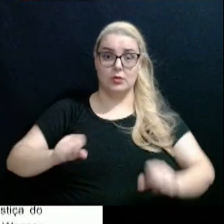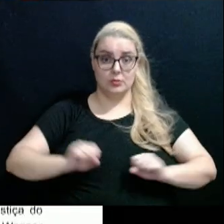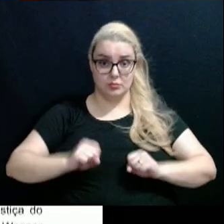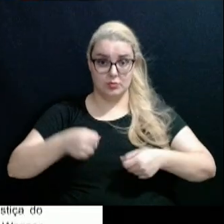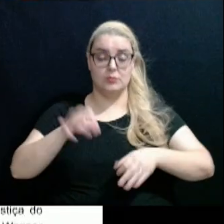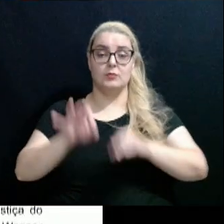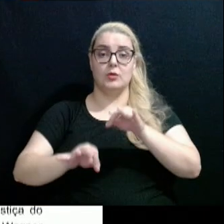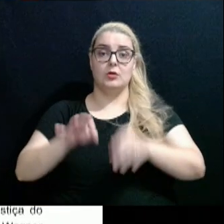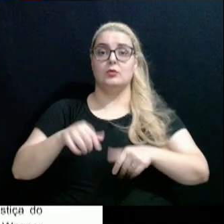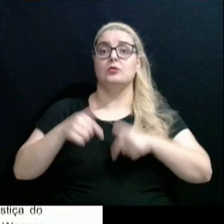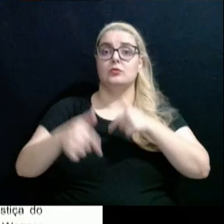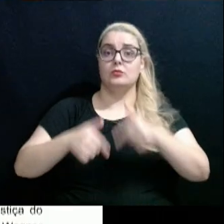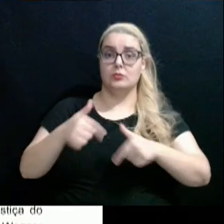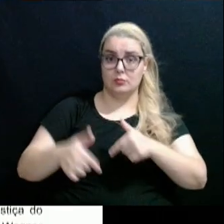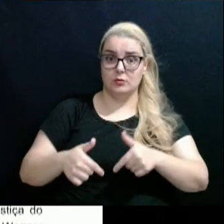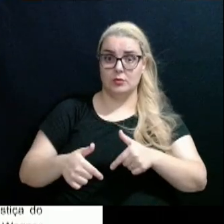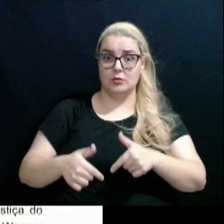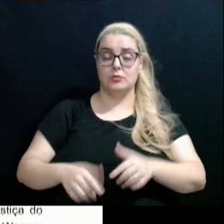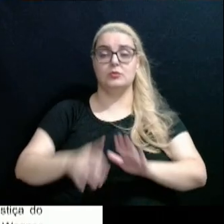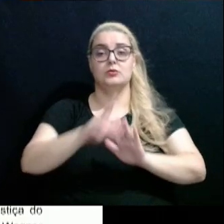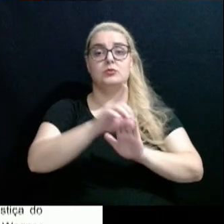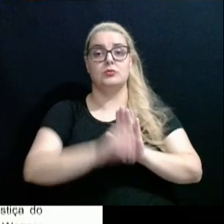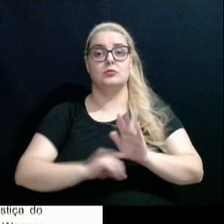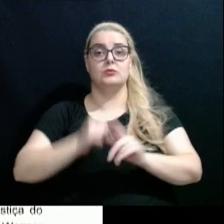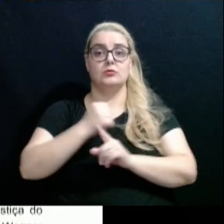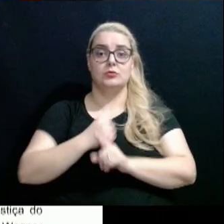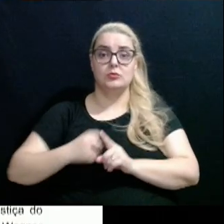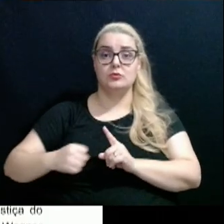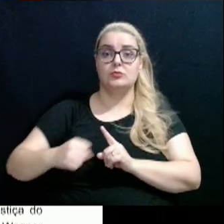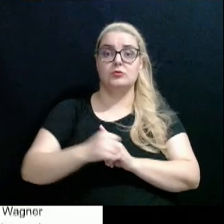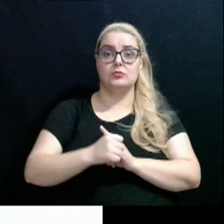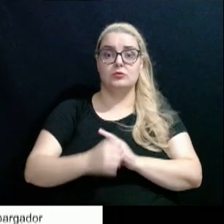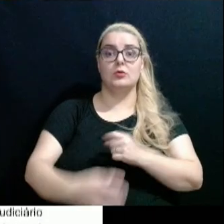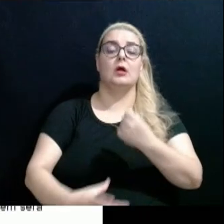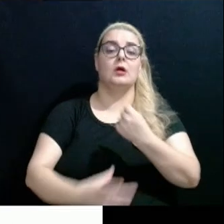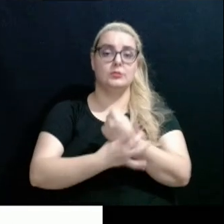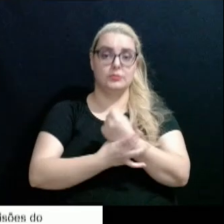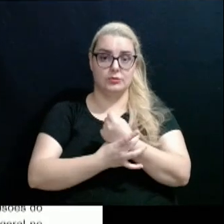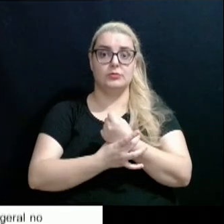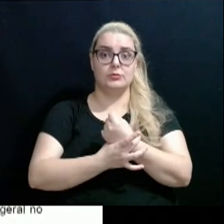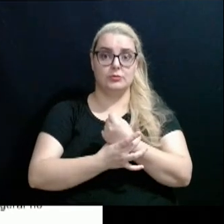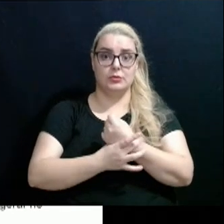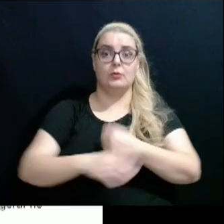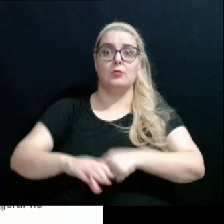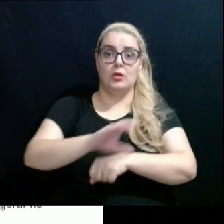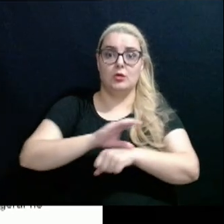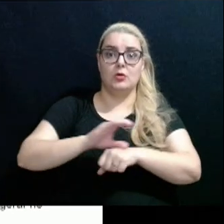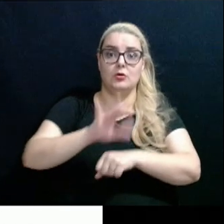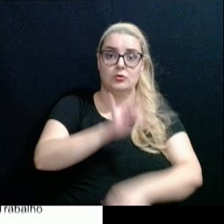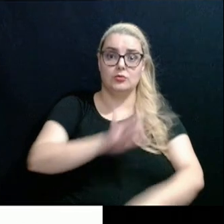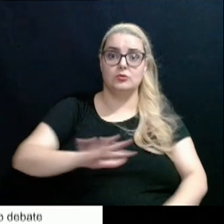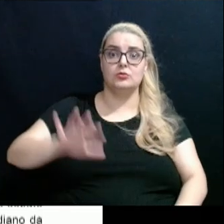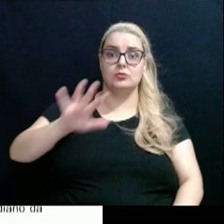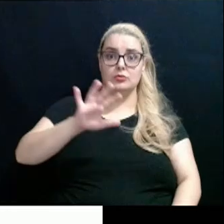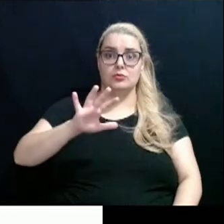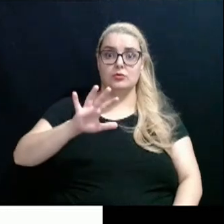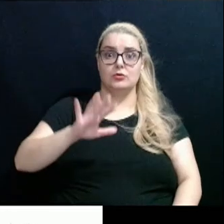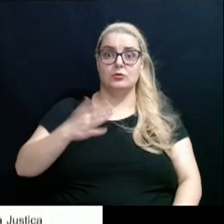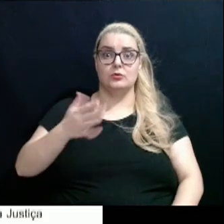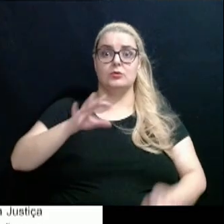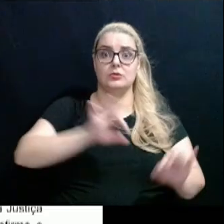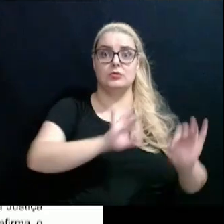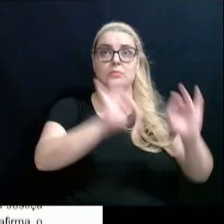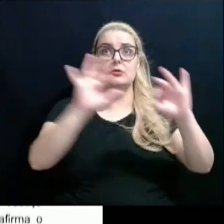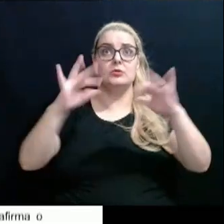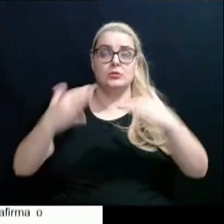do Trabalho e sobre os direitos sociais assegurados pela Constituição Federal. Então, você que está nos acompanhando,